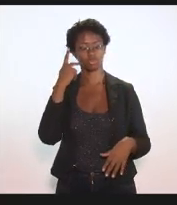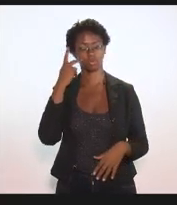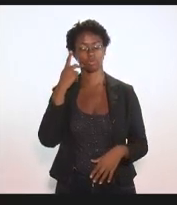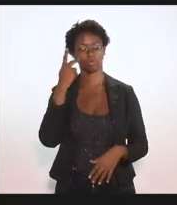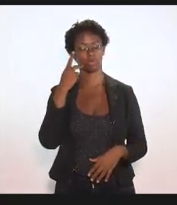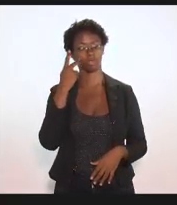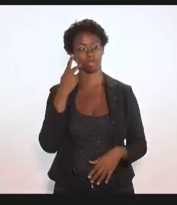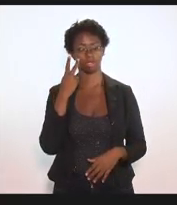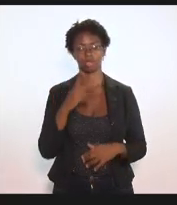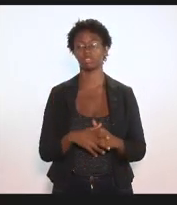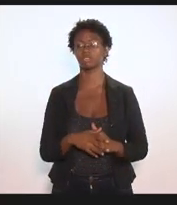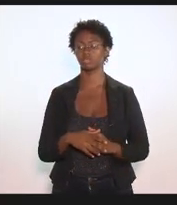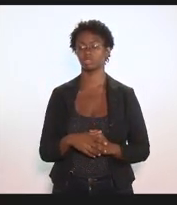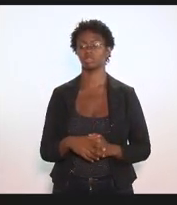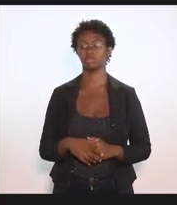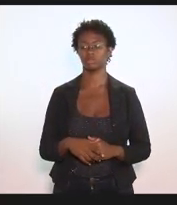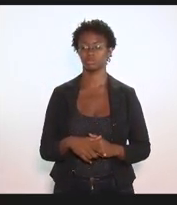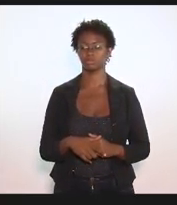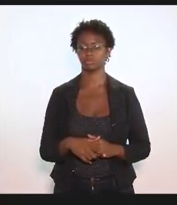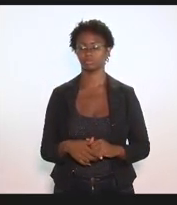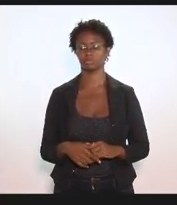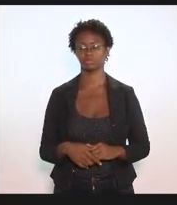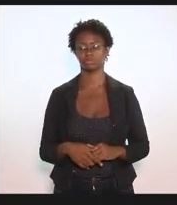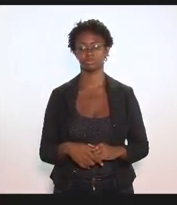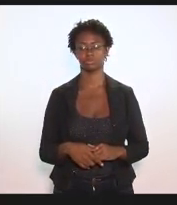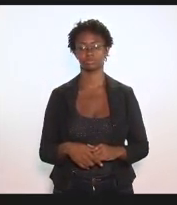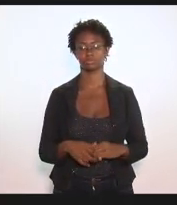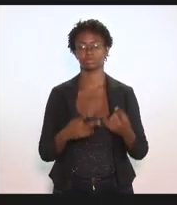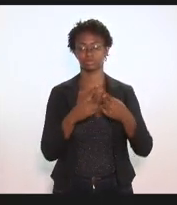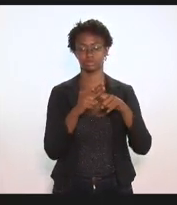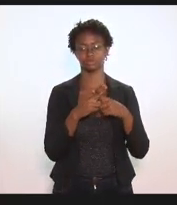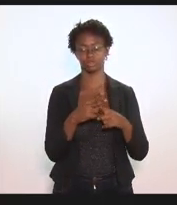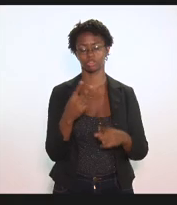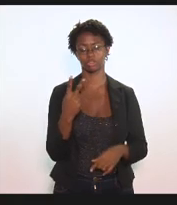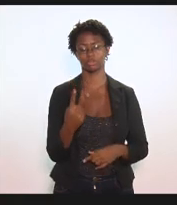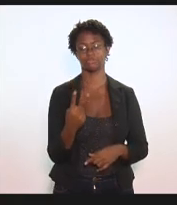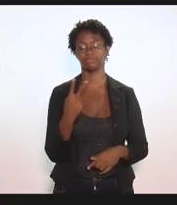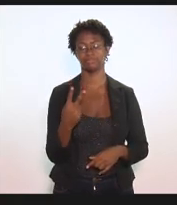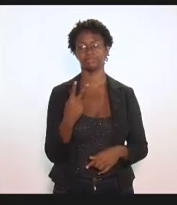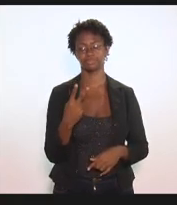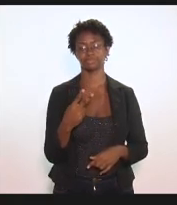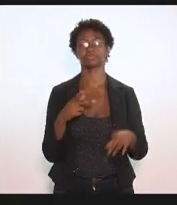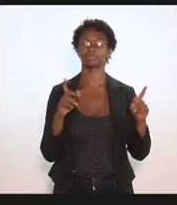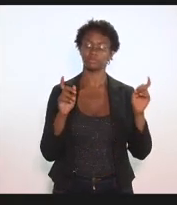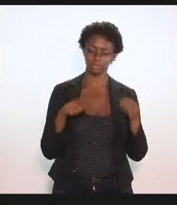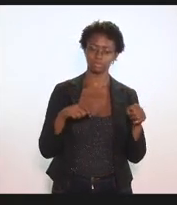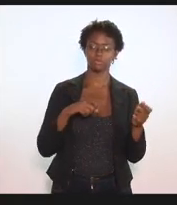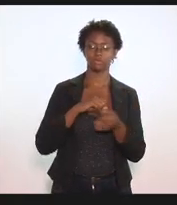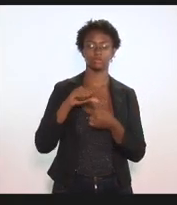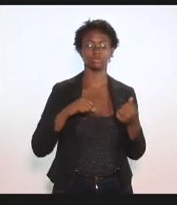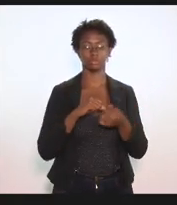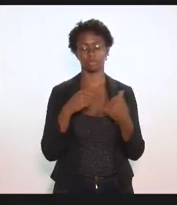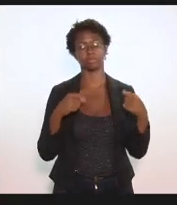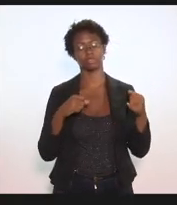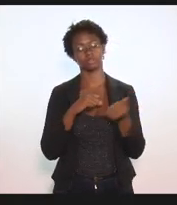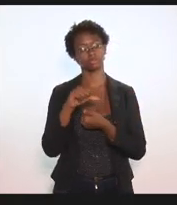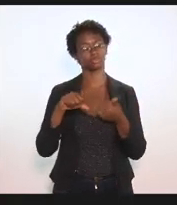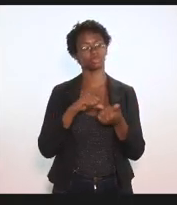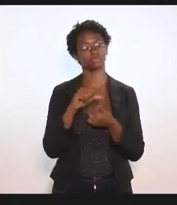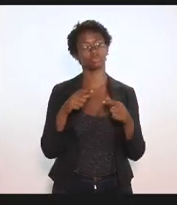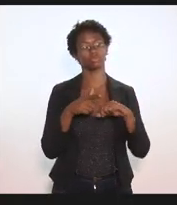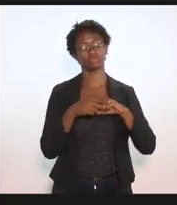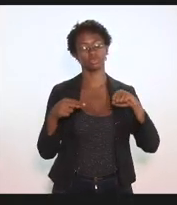de Alferes e da Outra Providências. A emenda número 2 é modificativa. Modifica-se o artigo